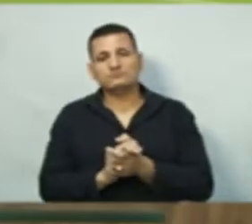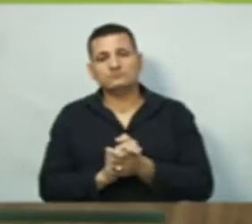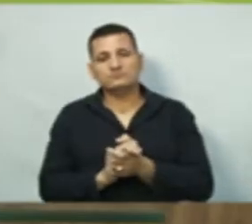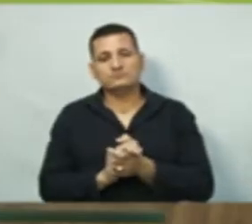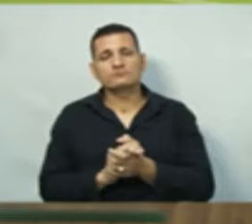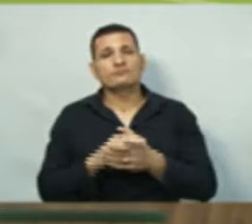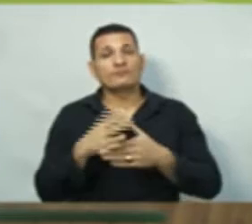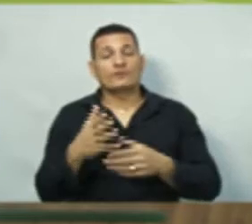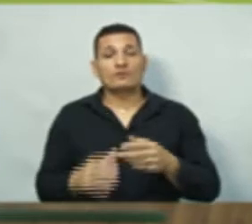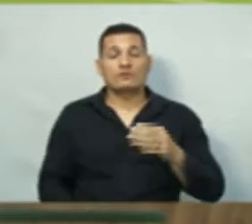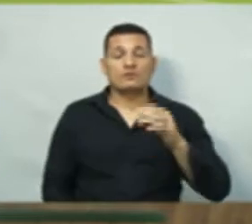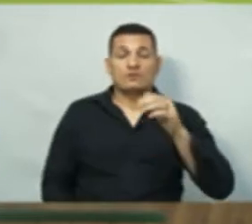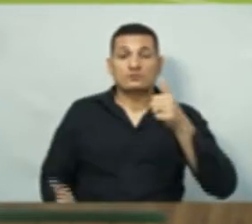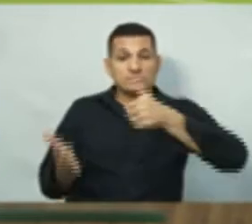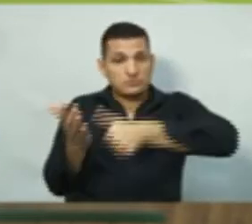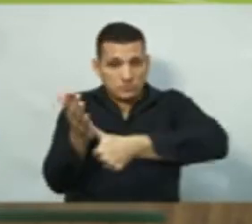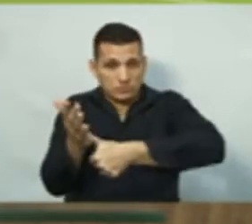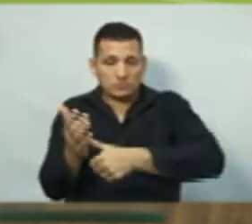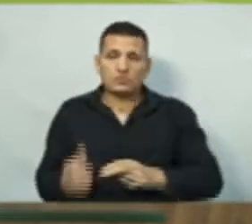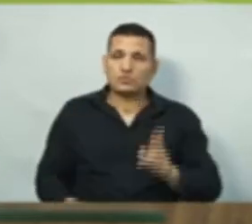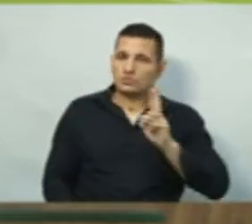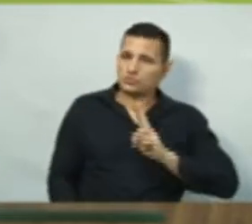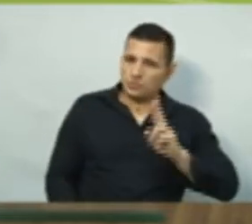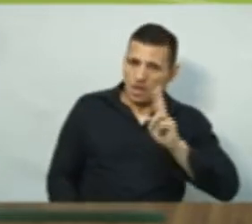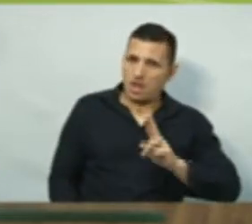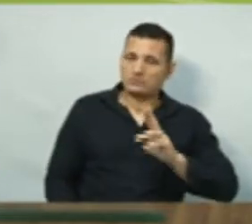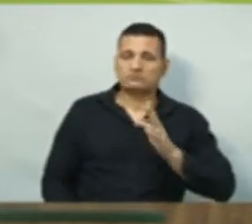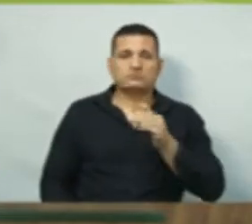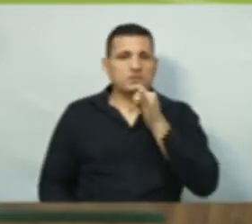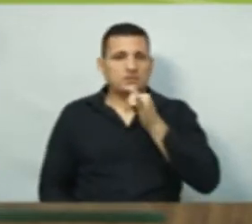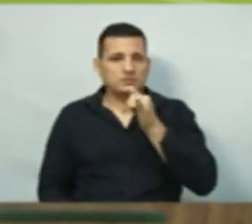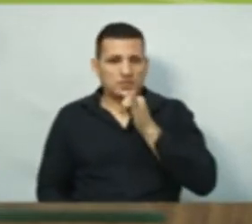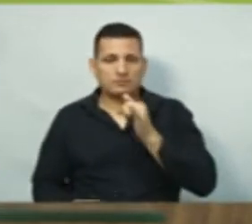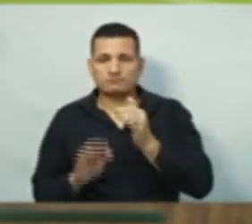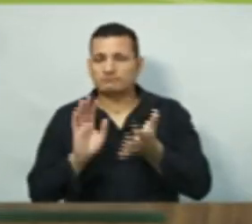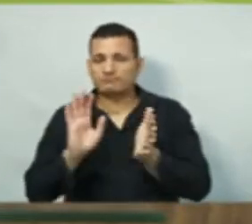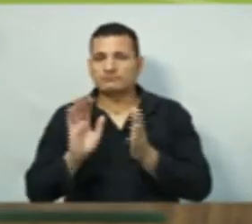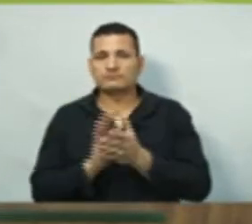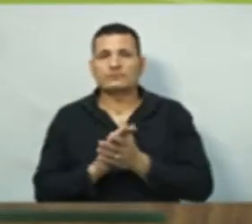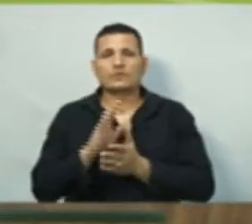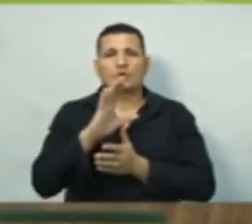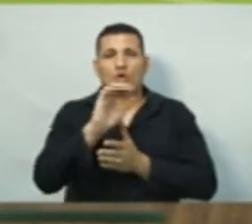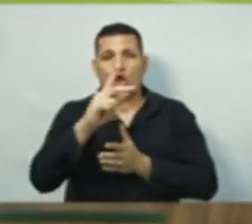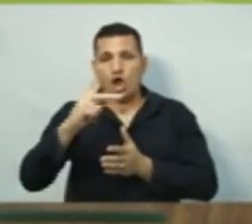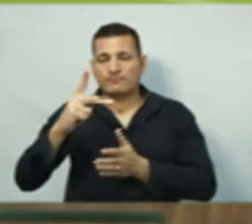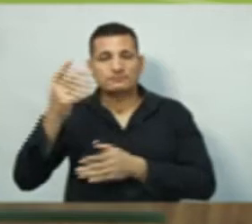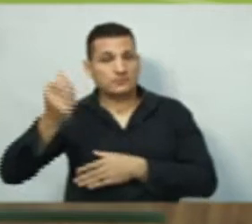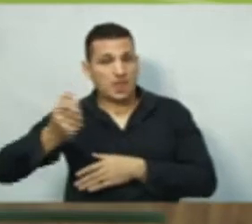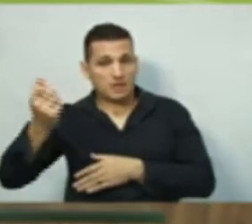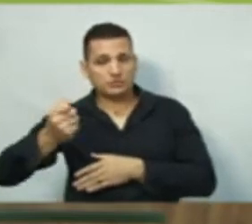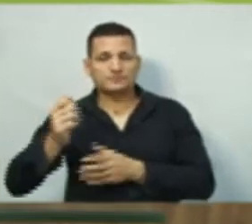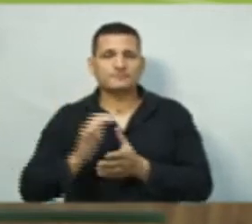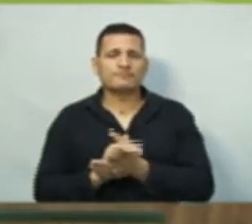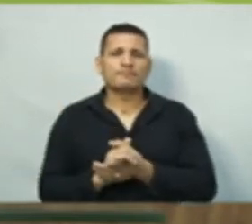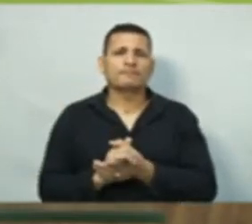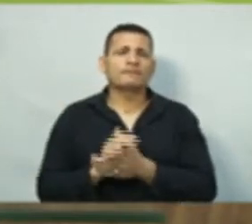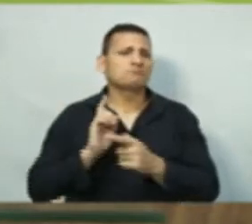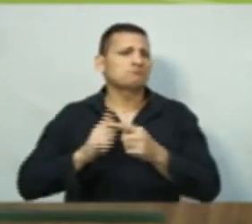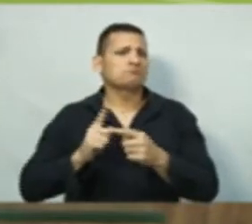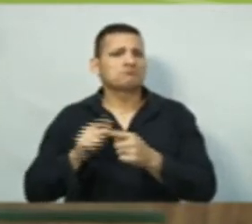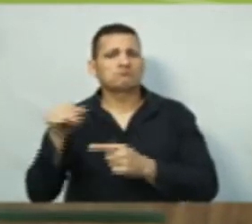condição de sócio-usuário, trazendo para um exemplo concreto, a cooperativa de leite. Primeiro, por que criar a